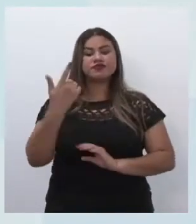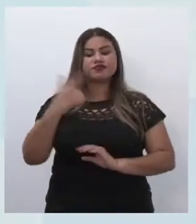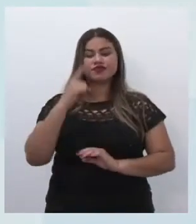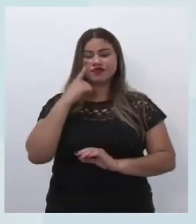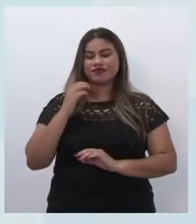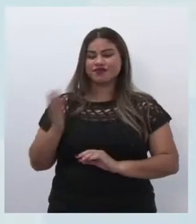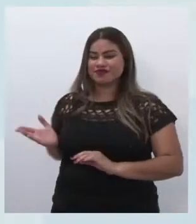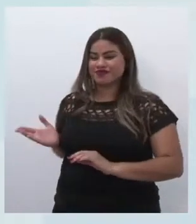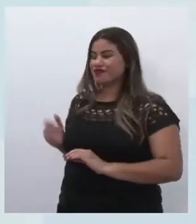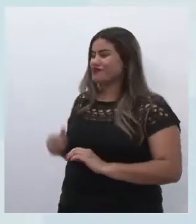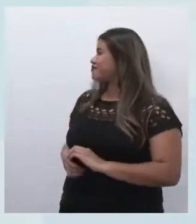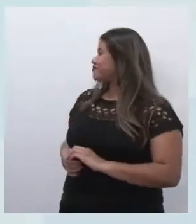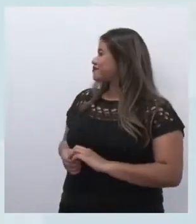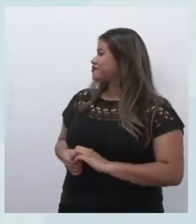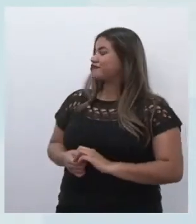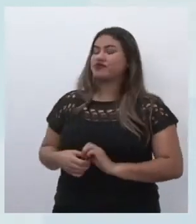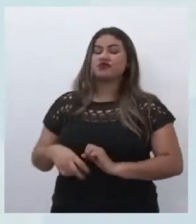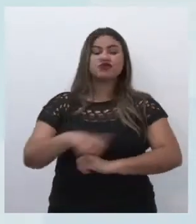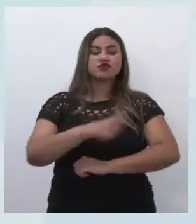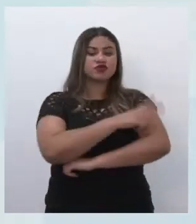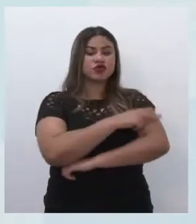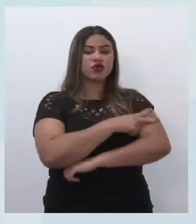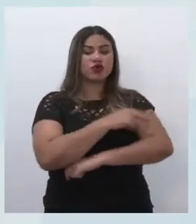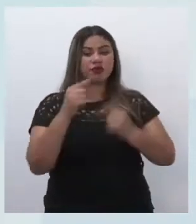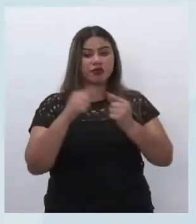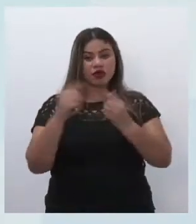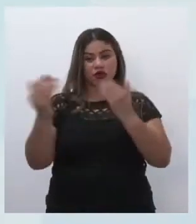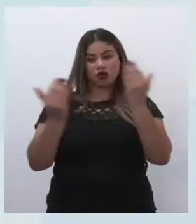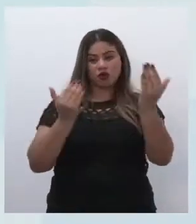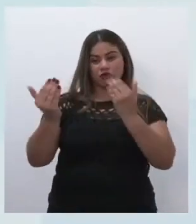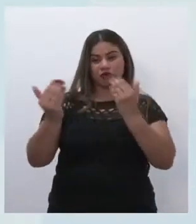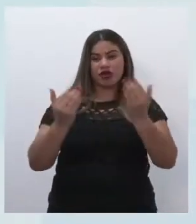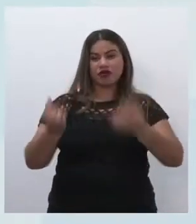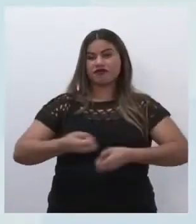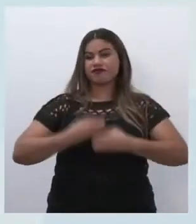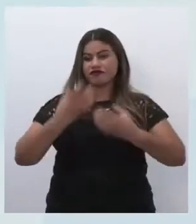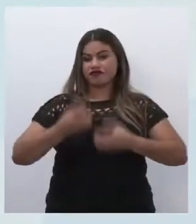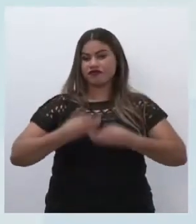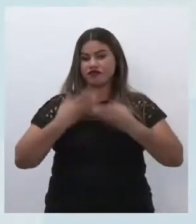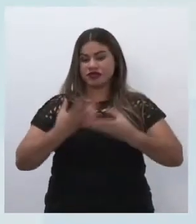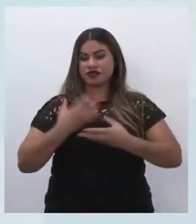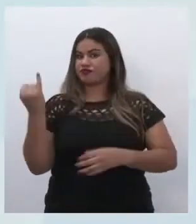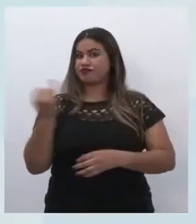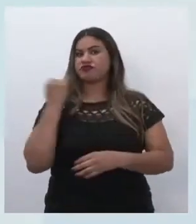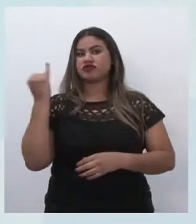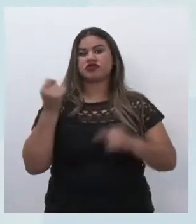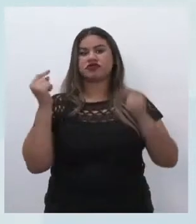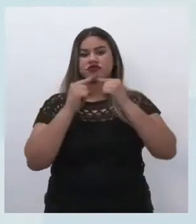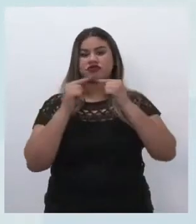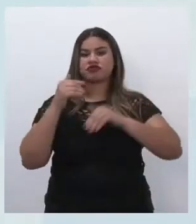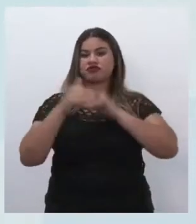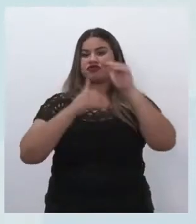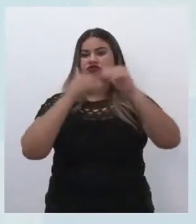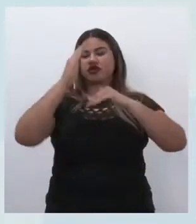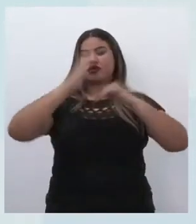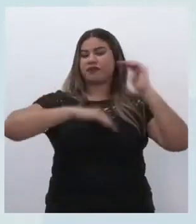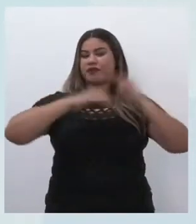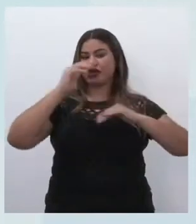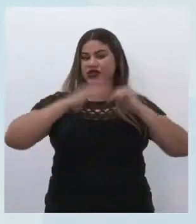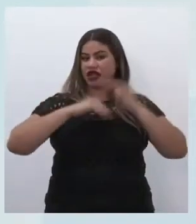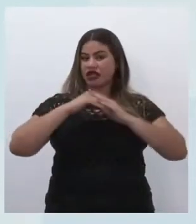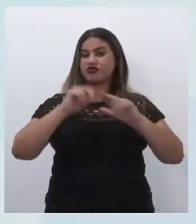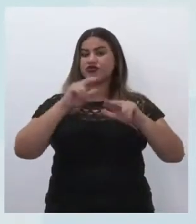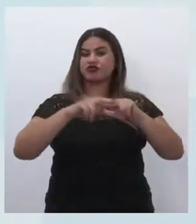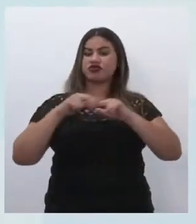segundo ano, que a gente está falando agora, a comparação dos dados e informações será primordial para o desenvolvimento da habilidade. Por essa